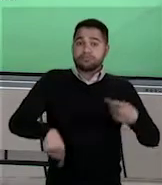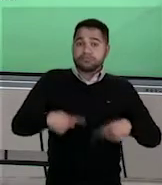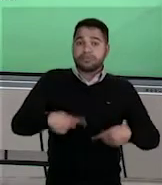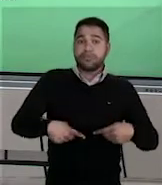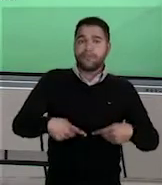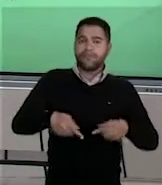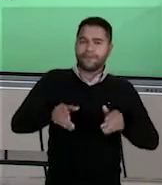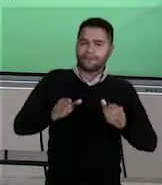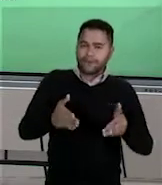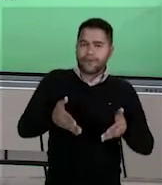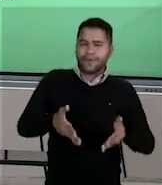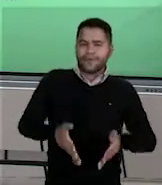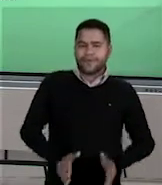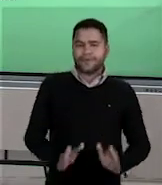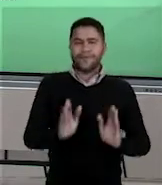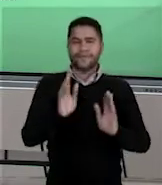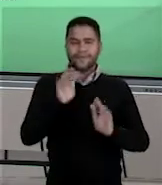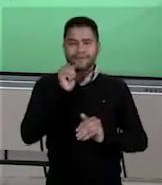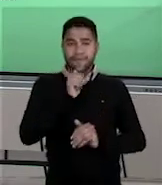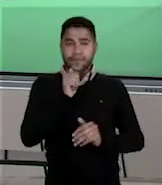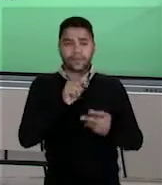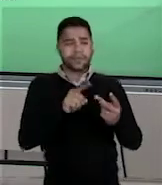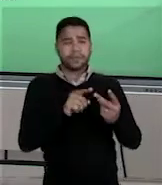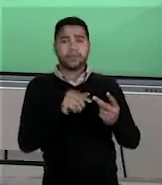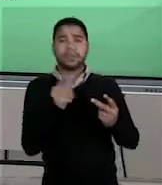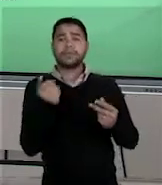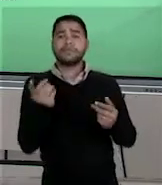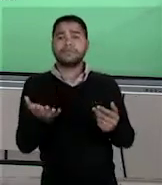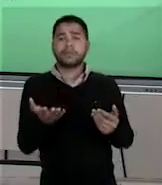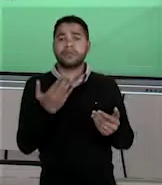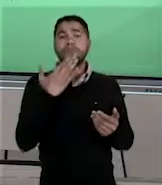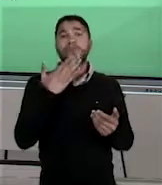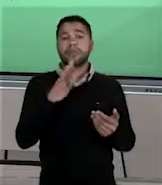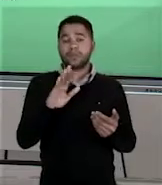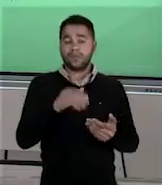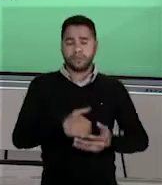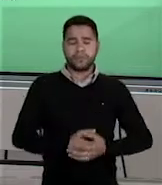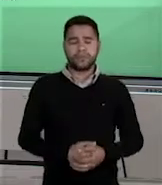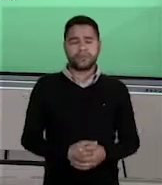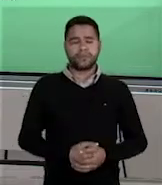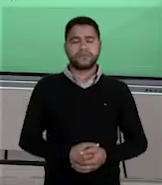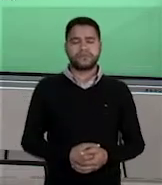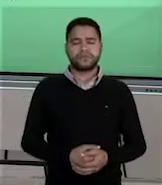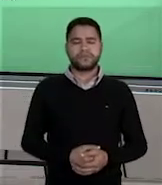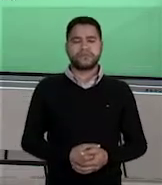e quais são esses órgãos externos do aparelho reprodutor feminino.